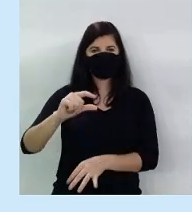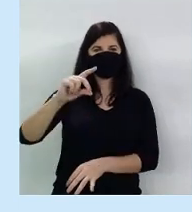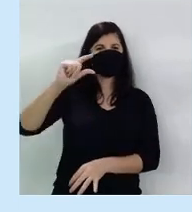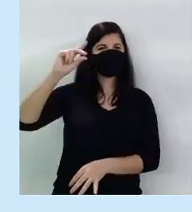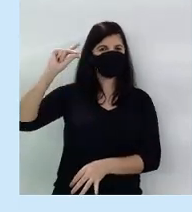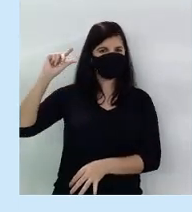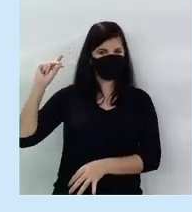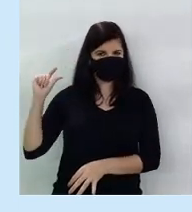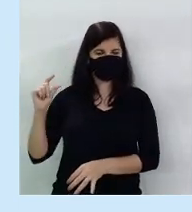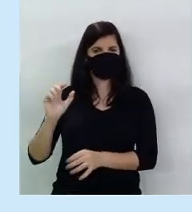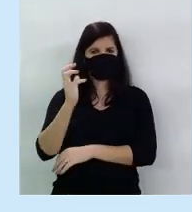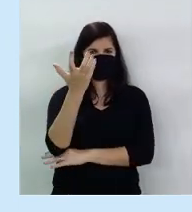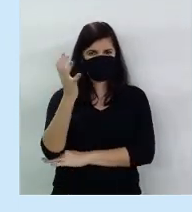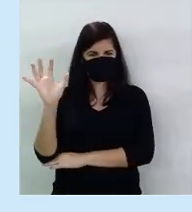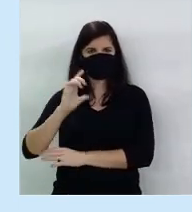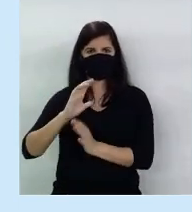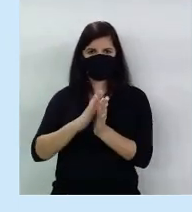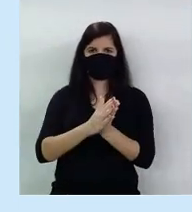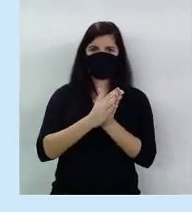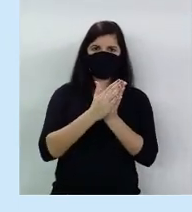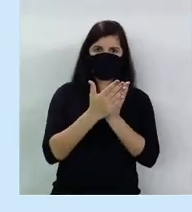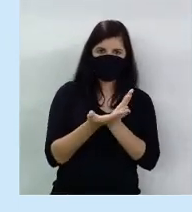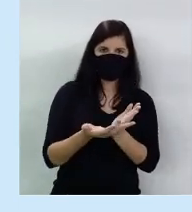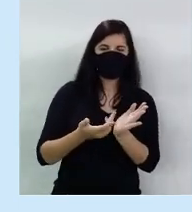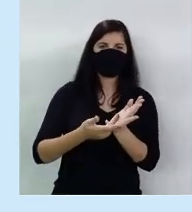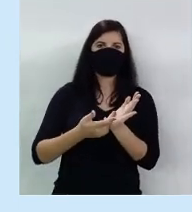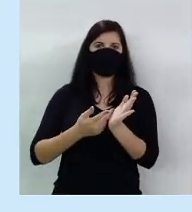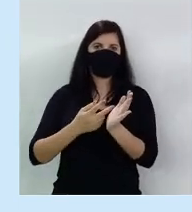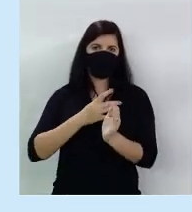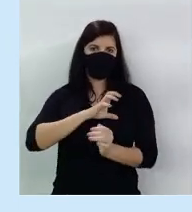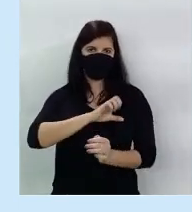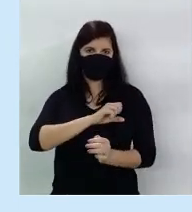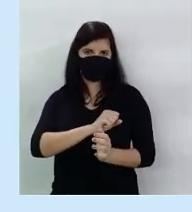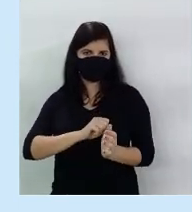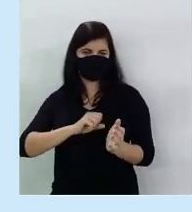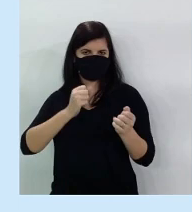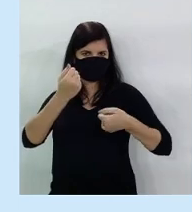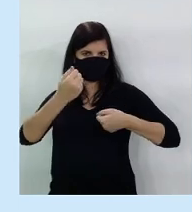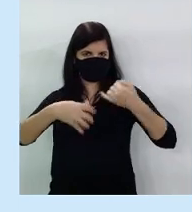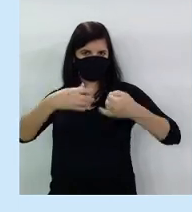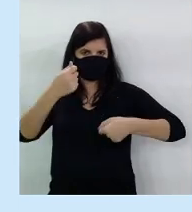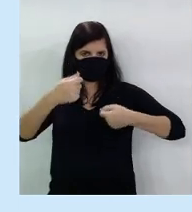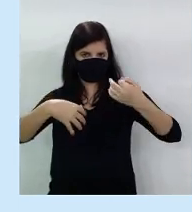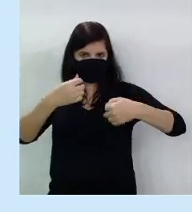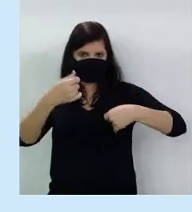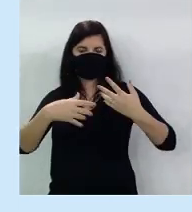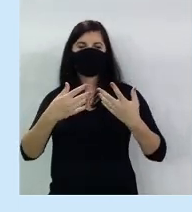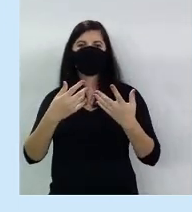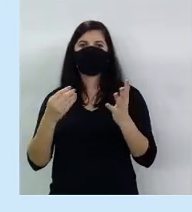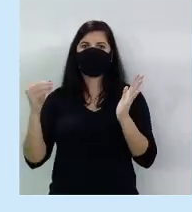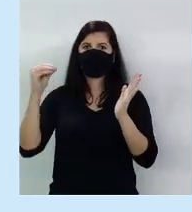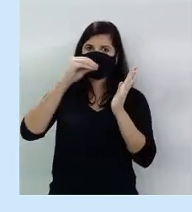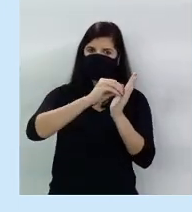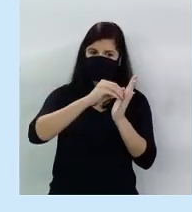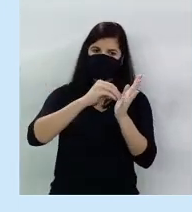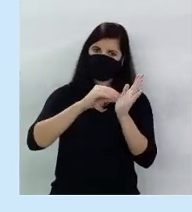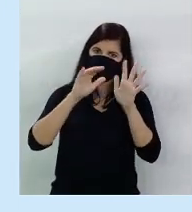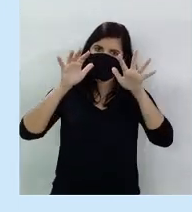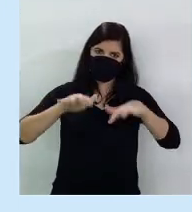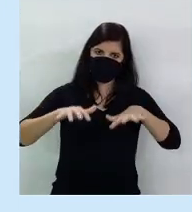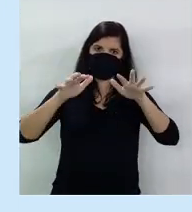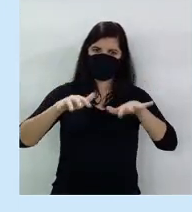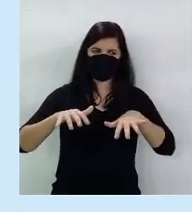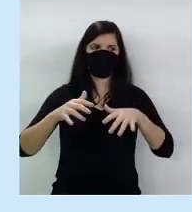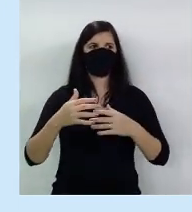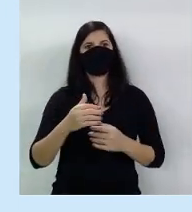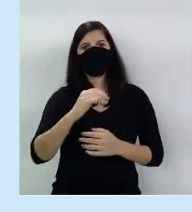que existem livros, romances brasileiros, em especial, por exemplo, do romantismo, que registram o culto da Jurema.